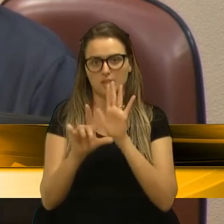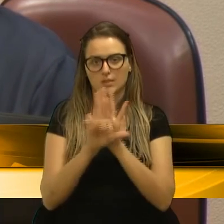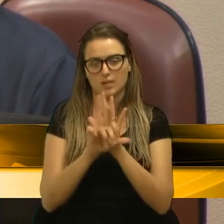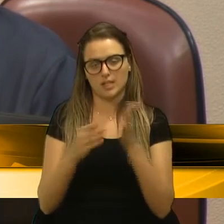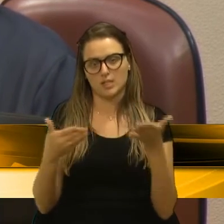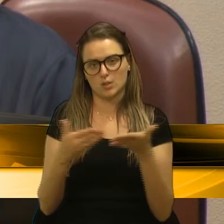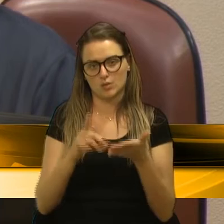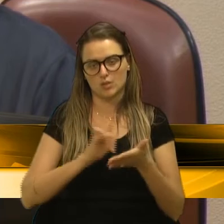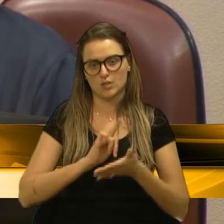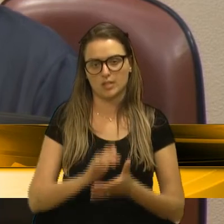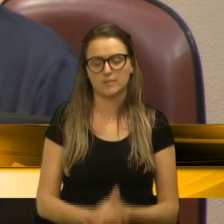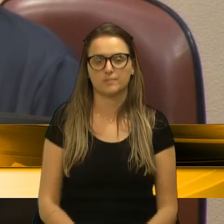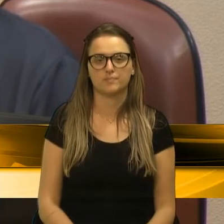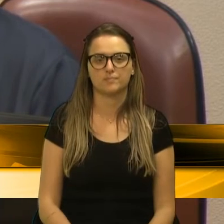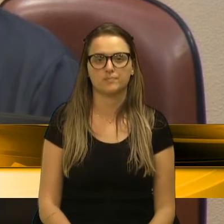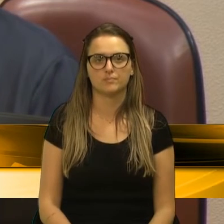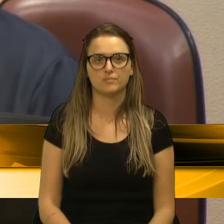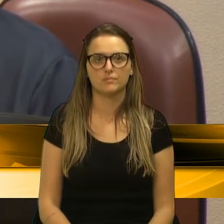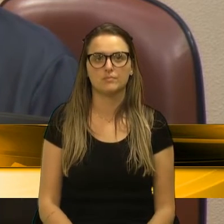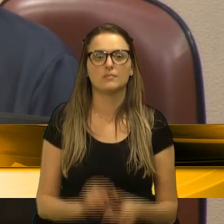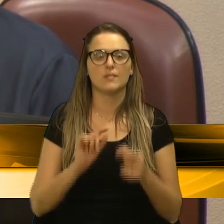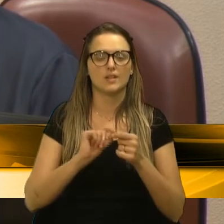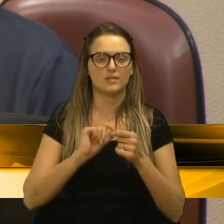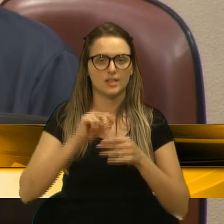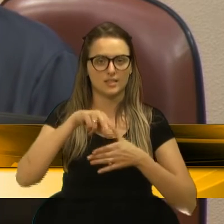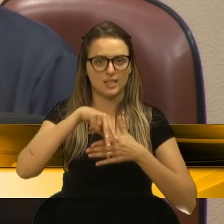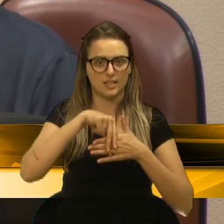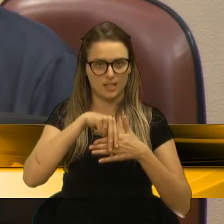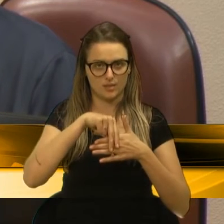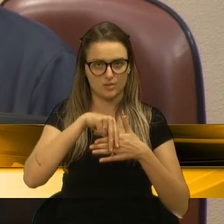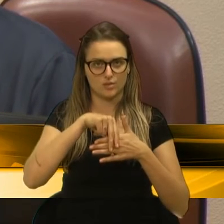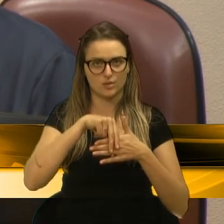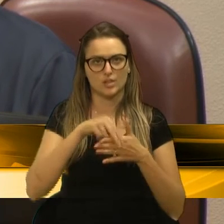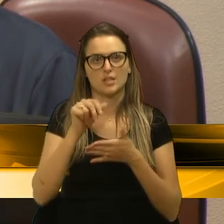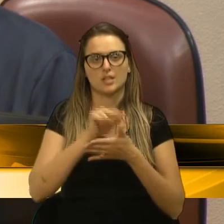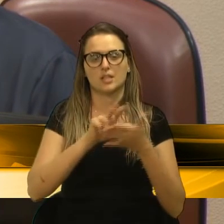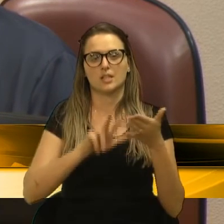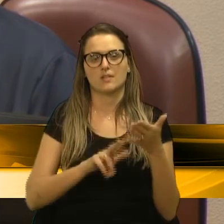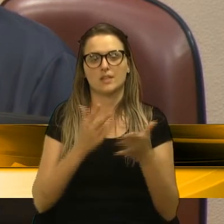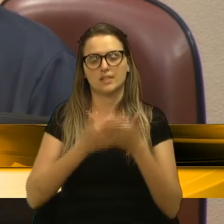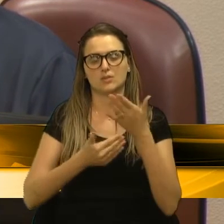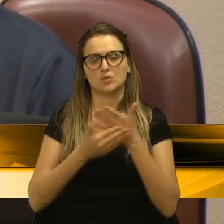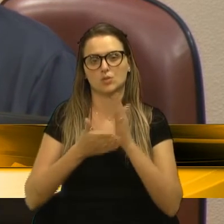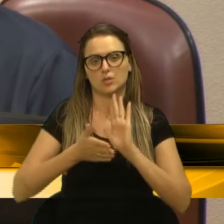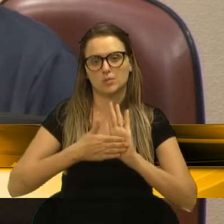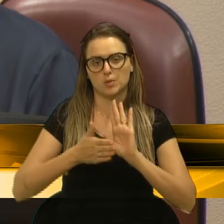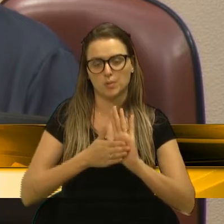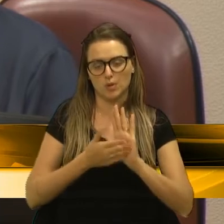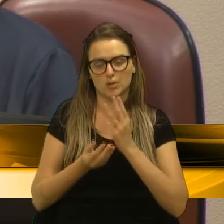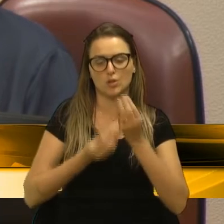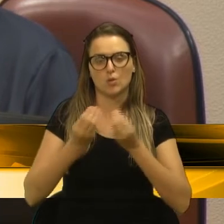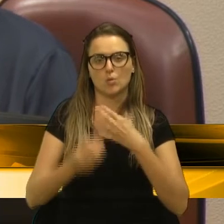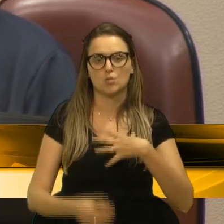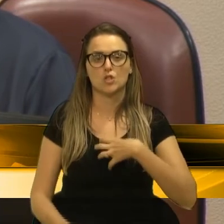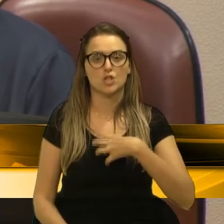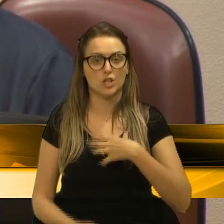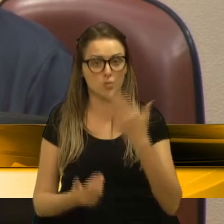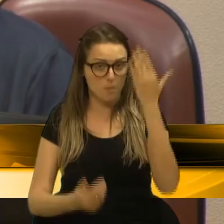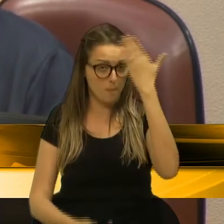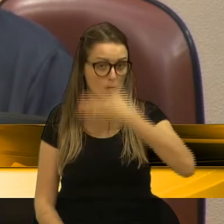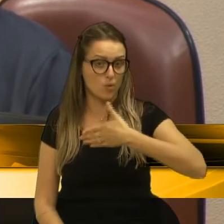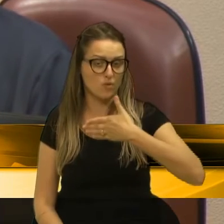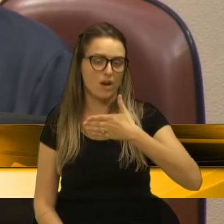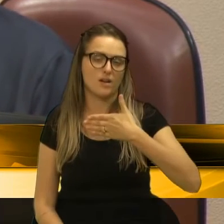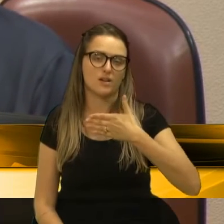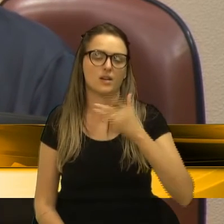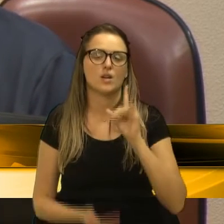vigente. Encaminha em anexo e análise das propostas como forma de comprovar